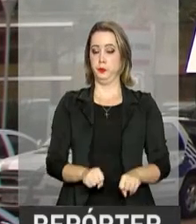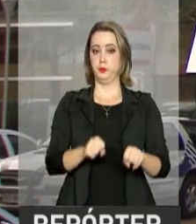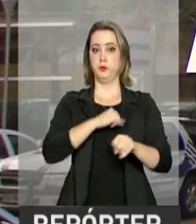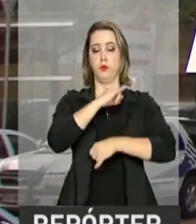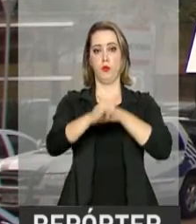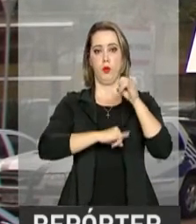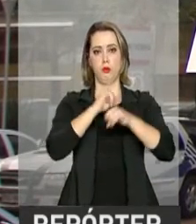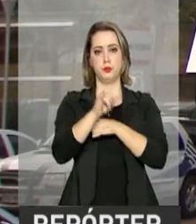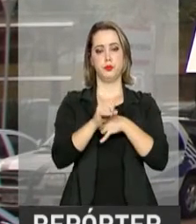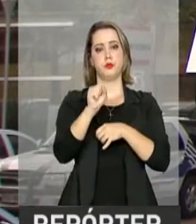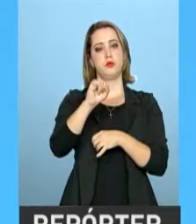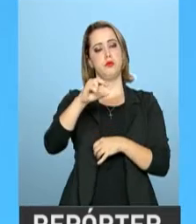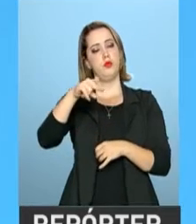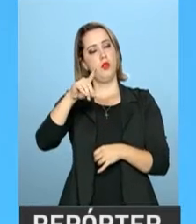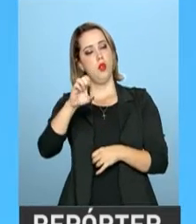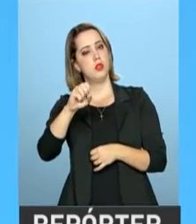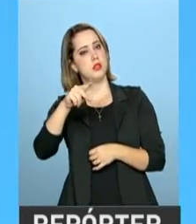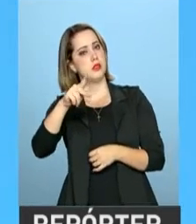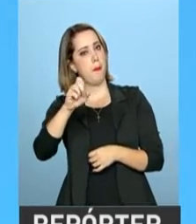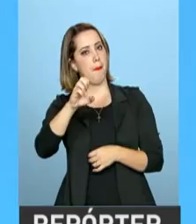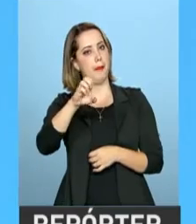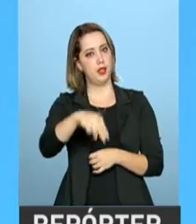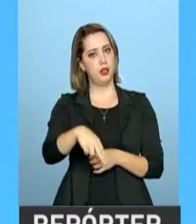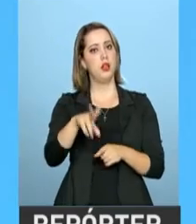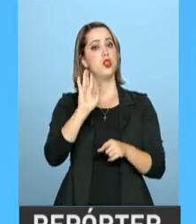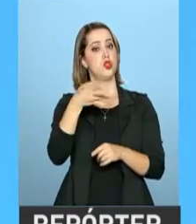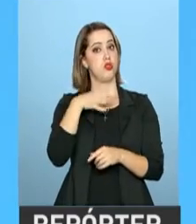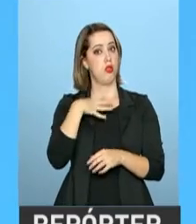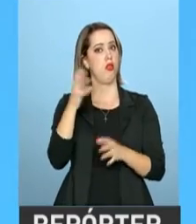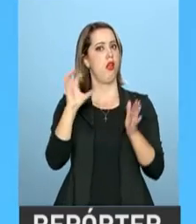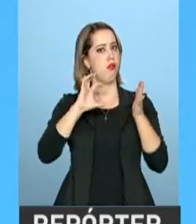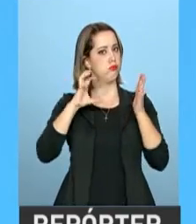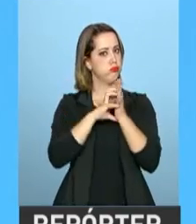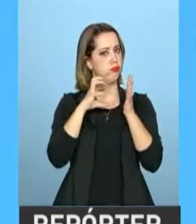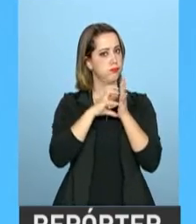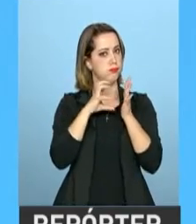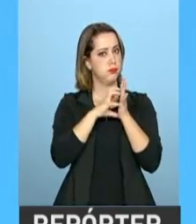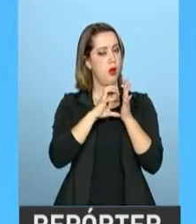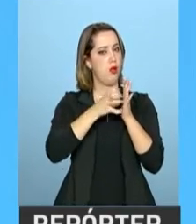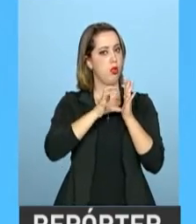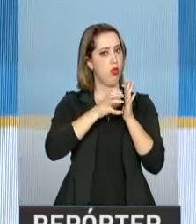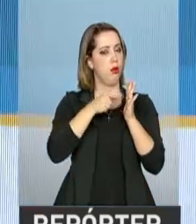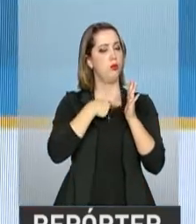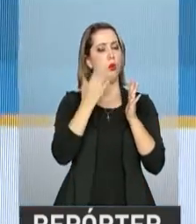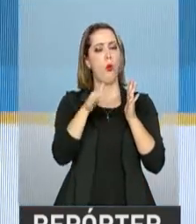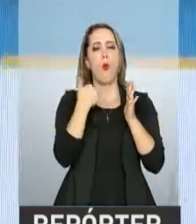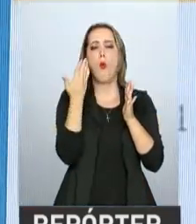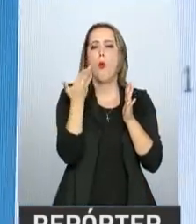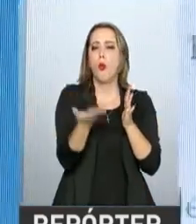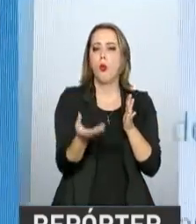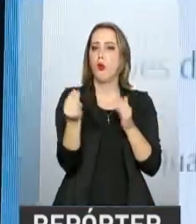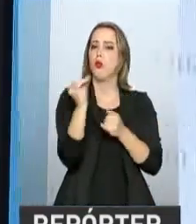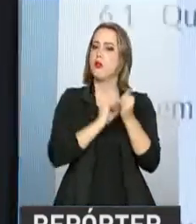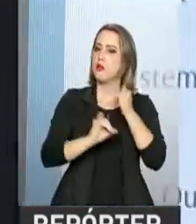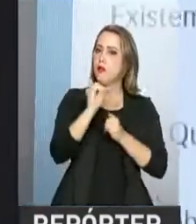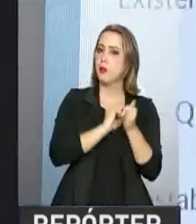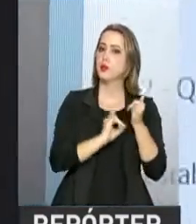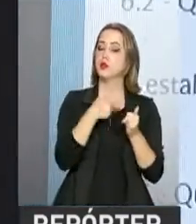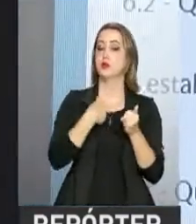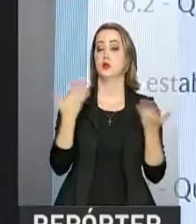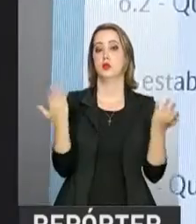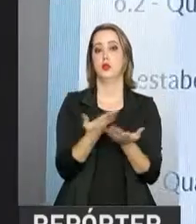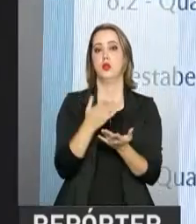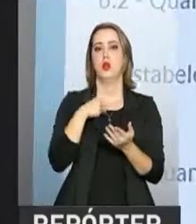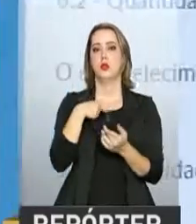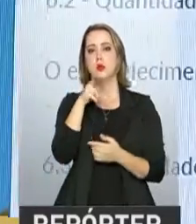penitenciário nacional já começou a receber dados sobre as penitenciárias do país com a ferramenta vai ser possível